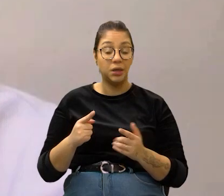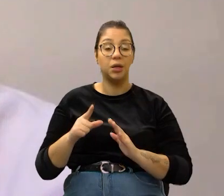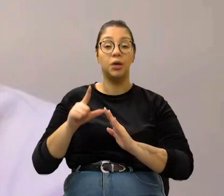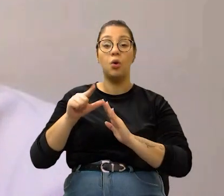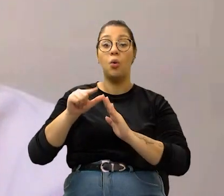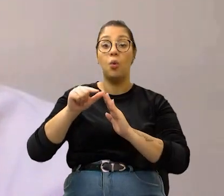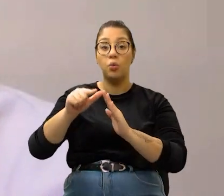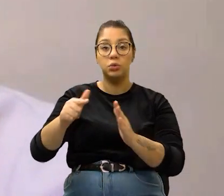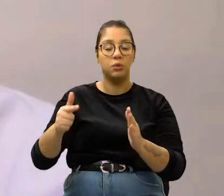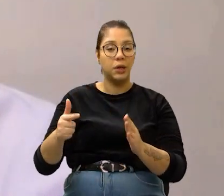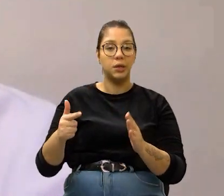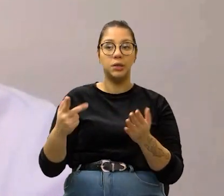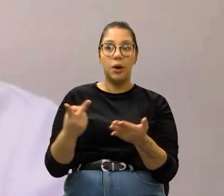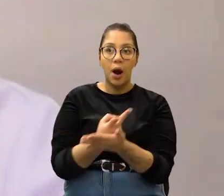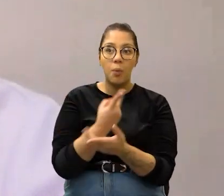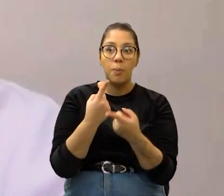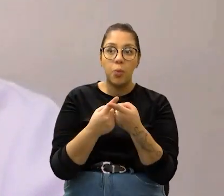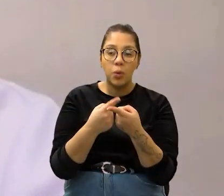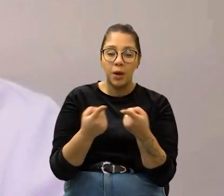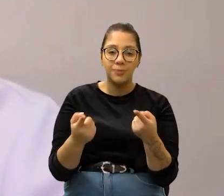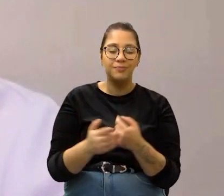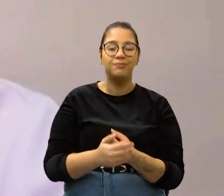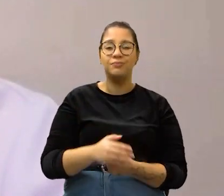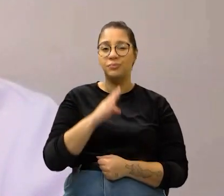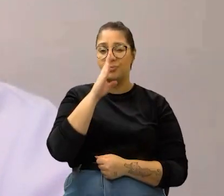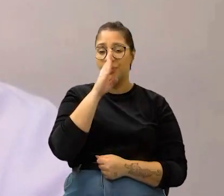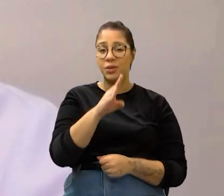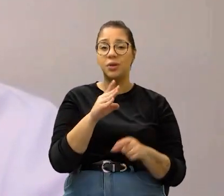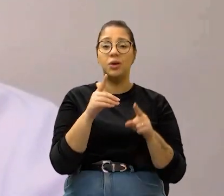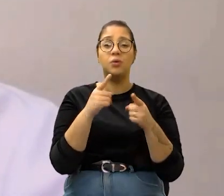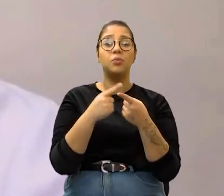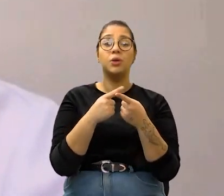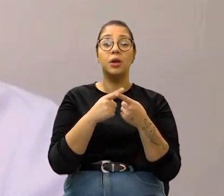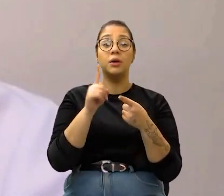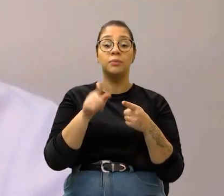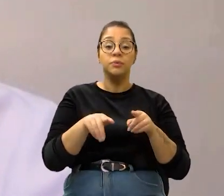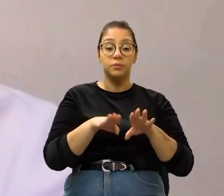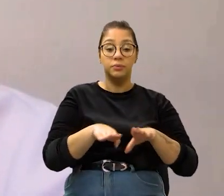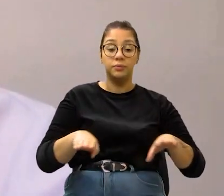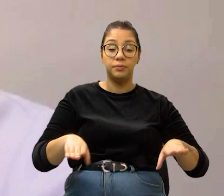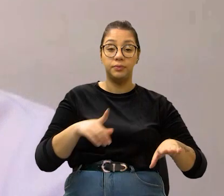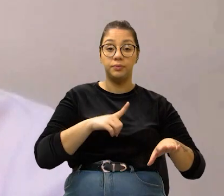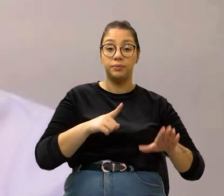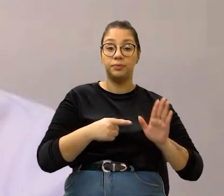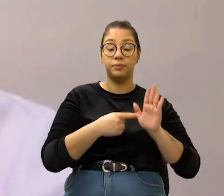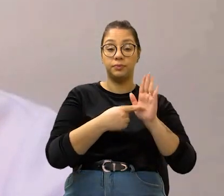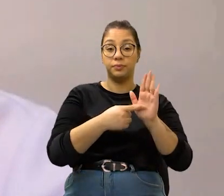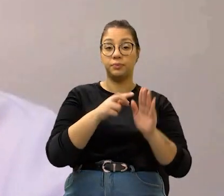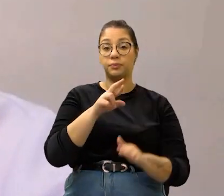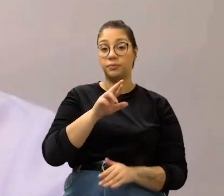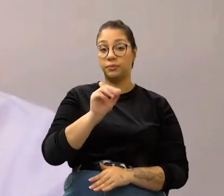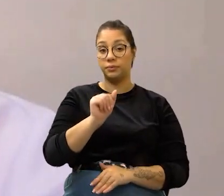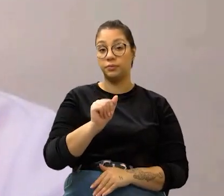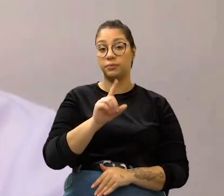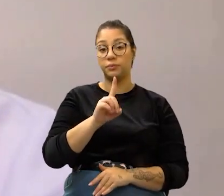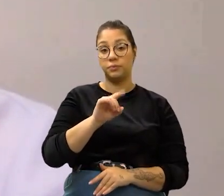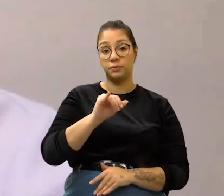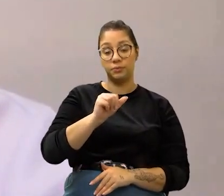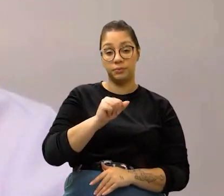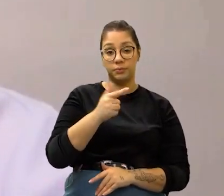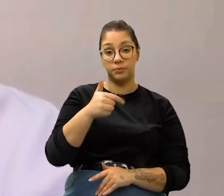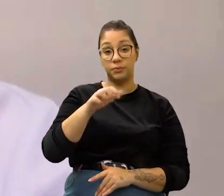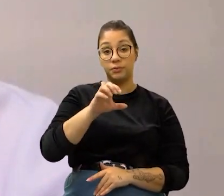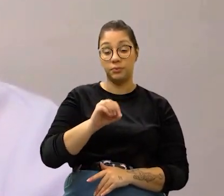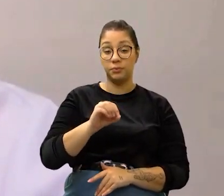e consequência, vamos dizer assim. O principal é crianças que foram expostas à radiação ionizante na